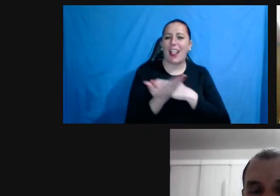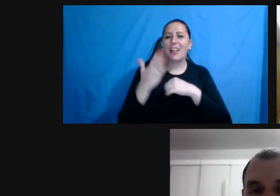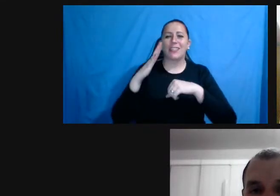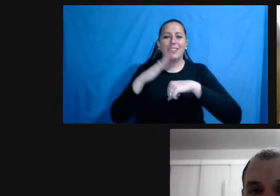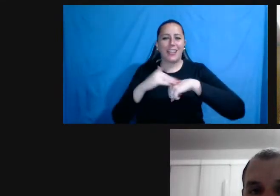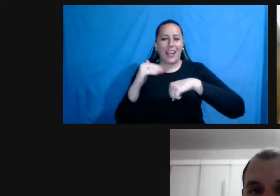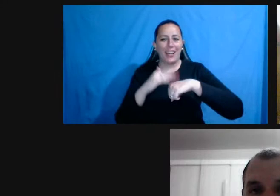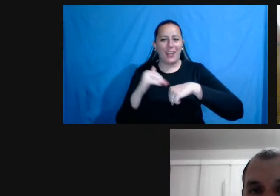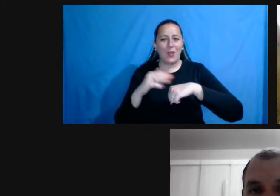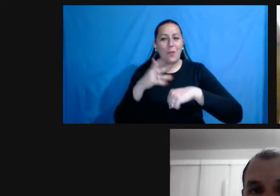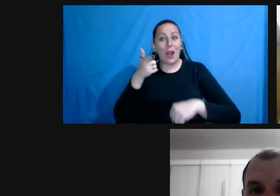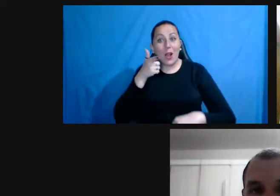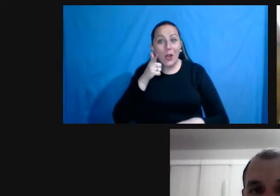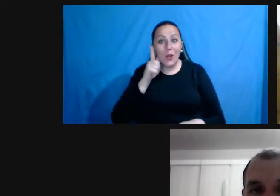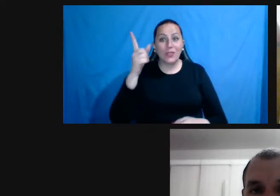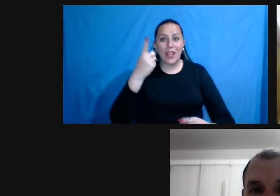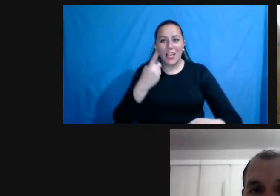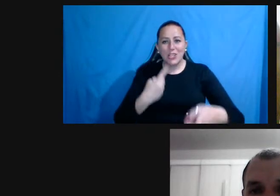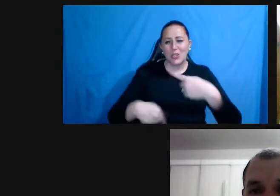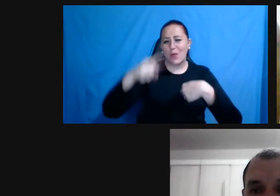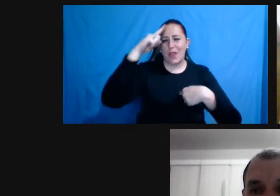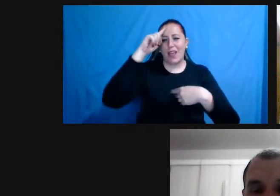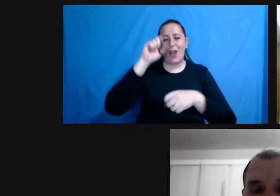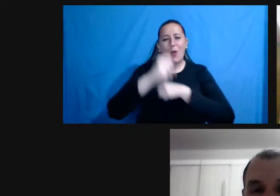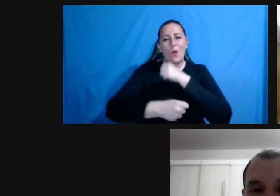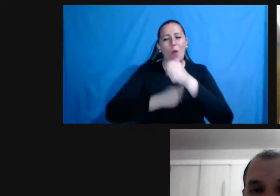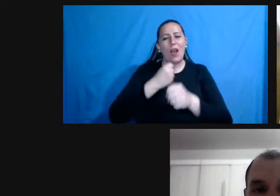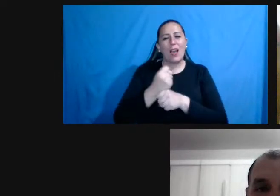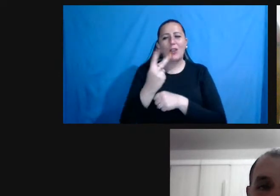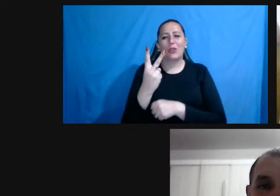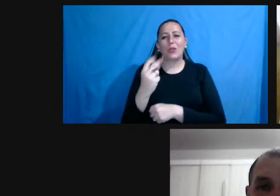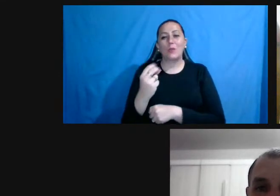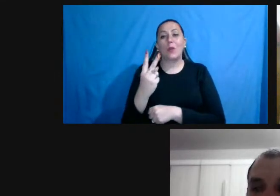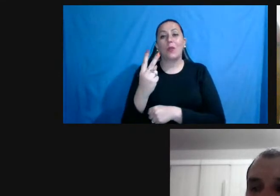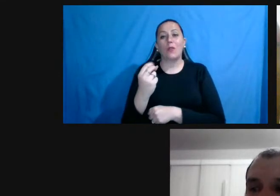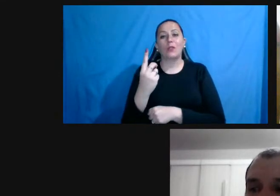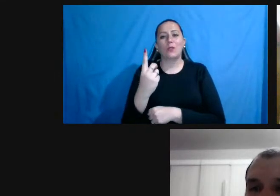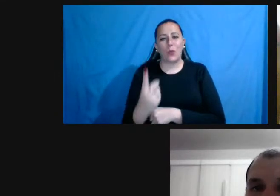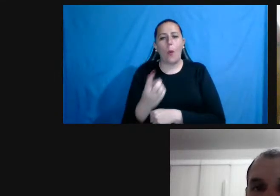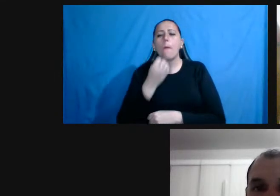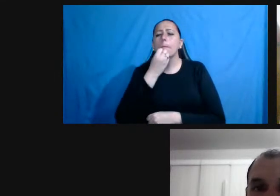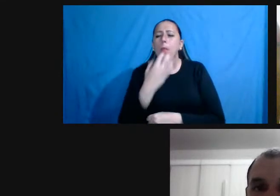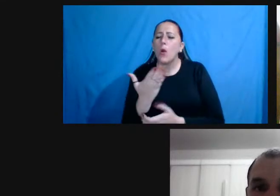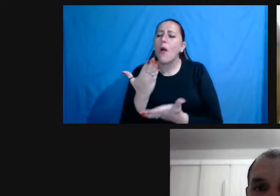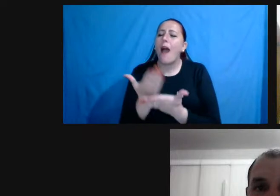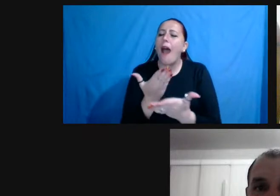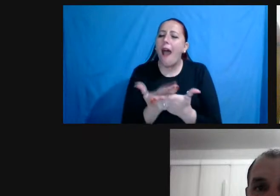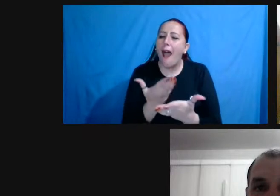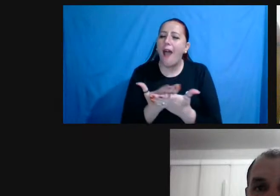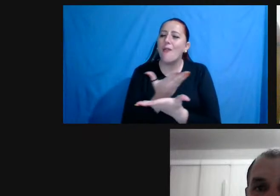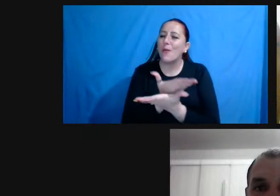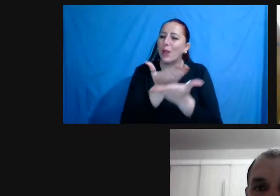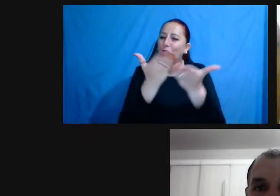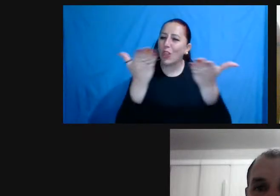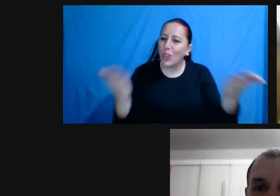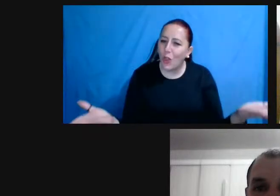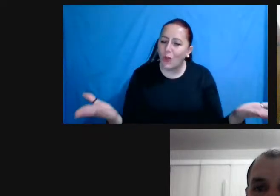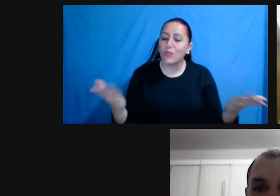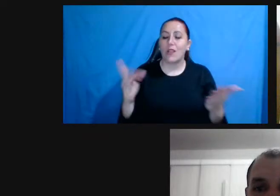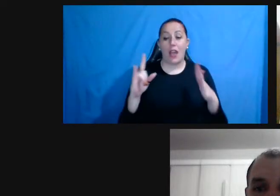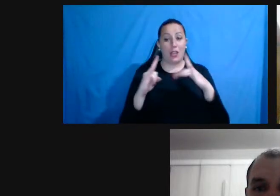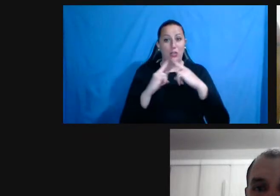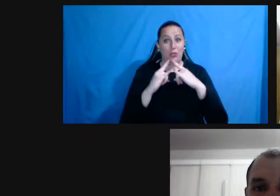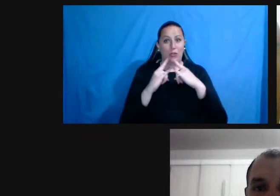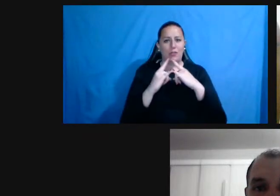enfrentar o ano letivo de 2021. Bom ano letivo, a instituição está à disposição de